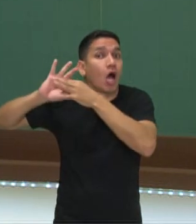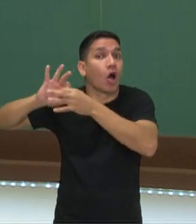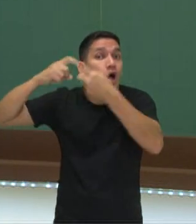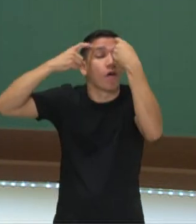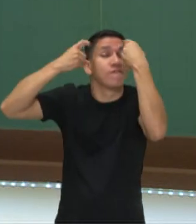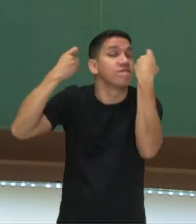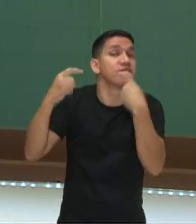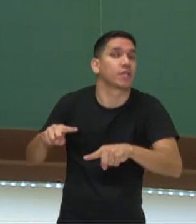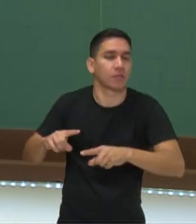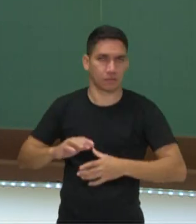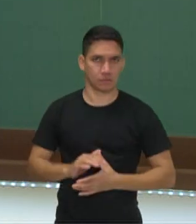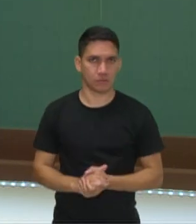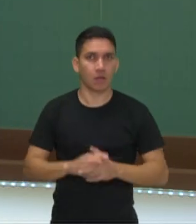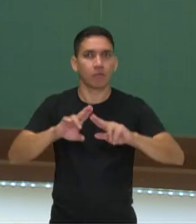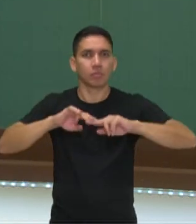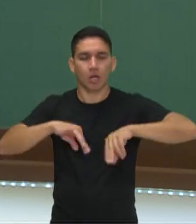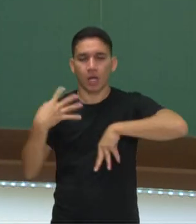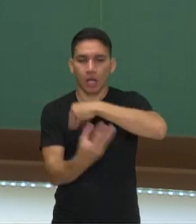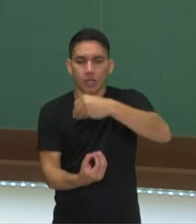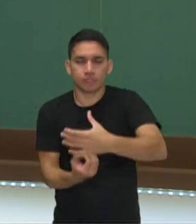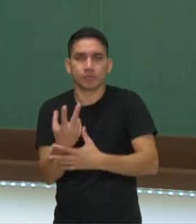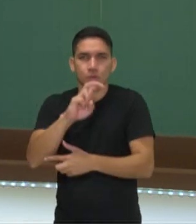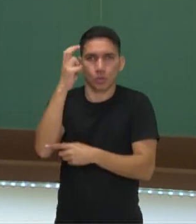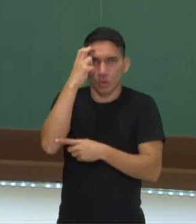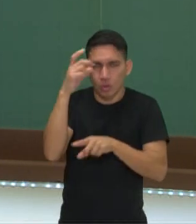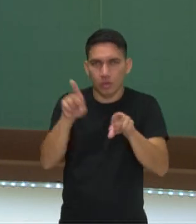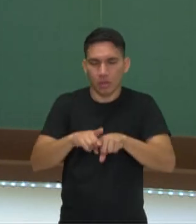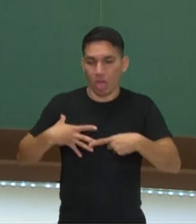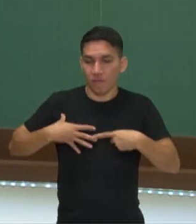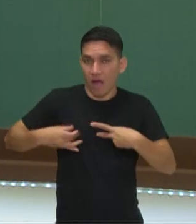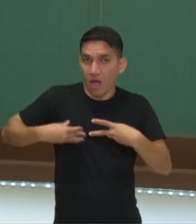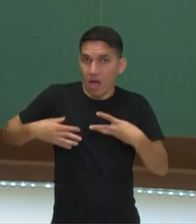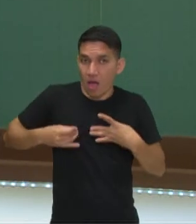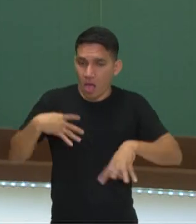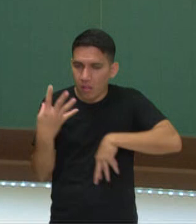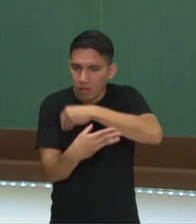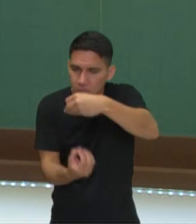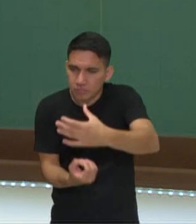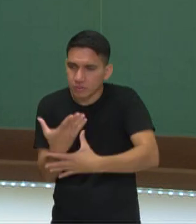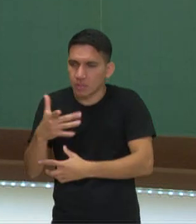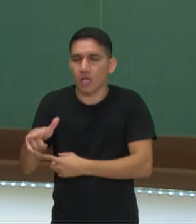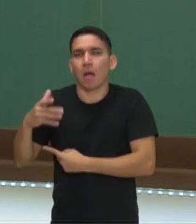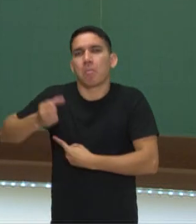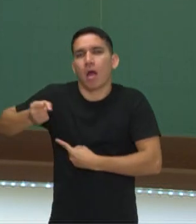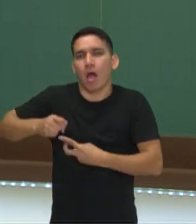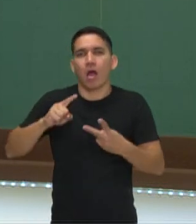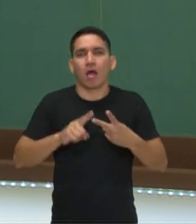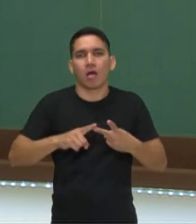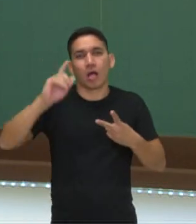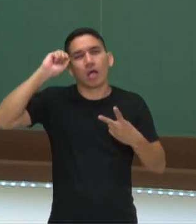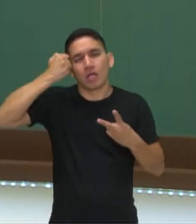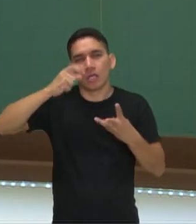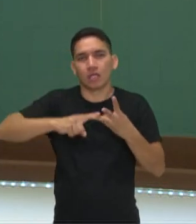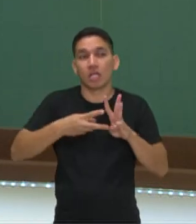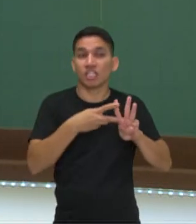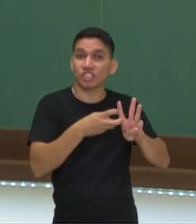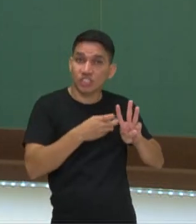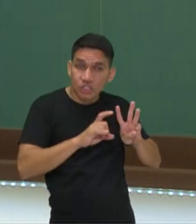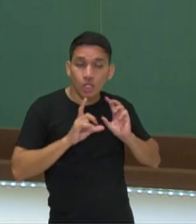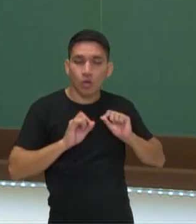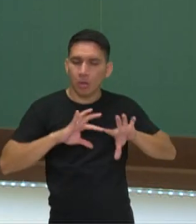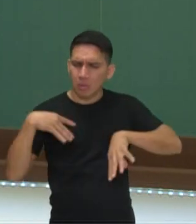Então, a miscigenação cultural, né, os filhos da mistura entre brancos, negros e indígenas são filhos de